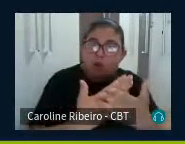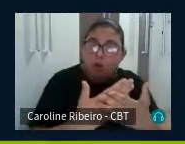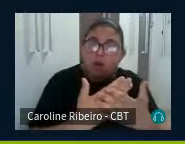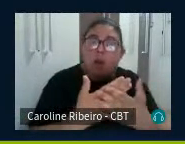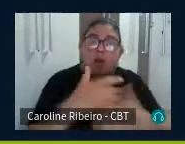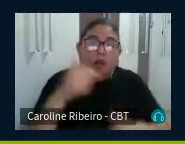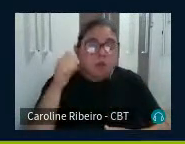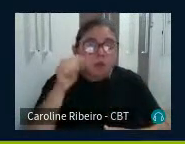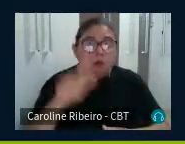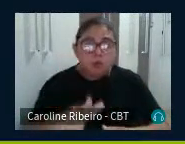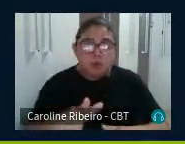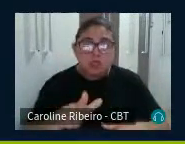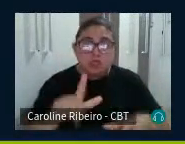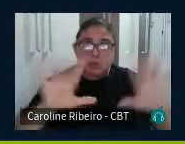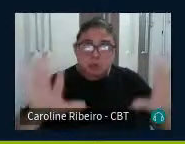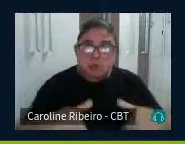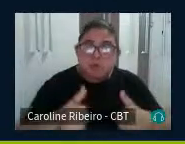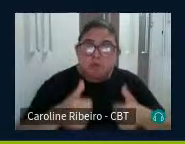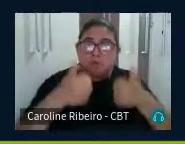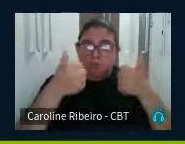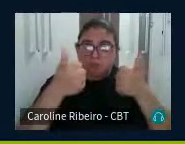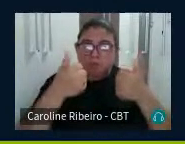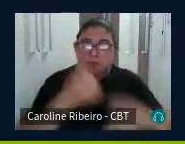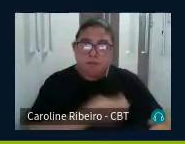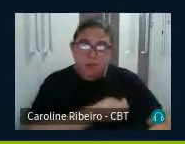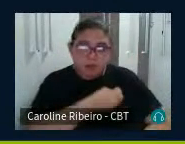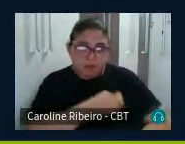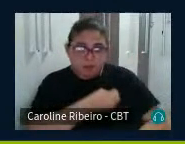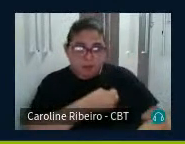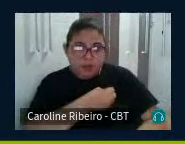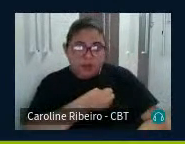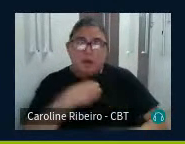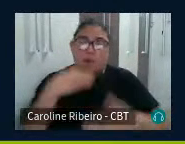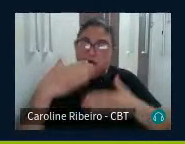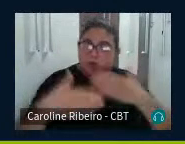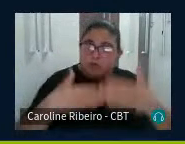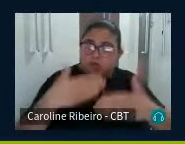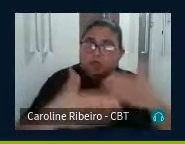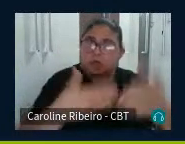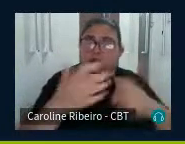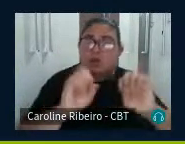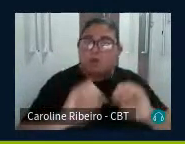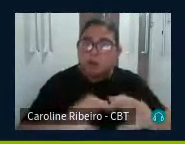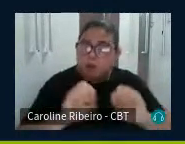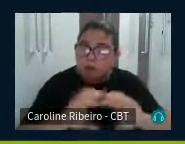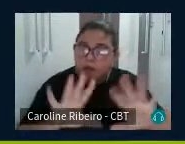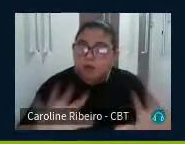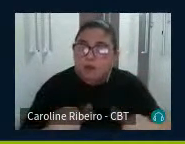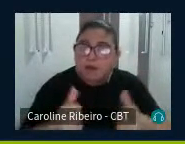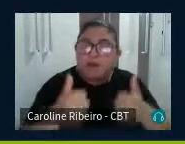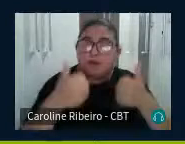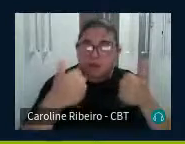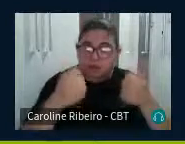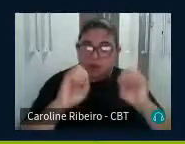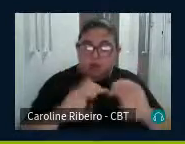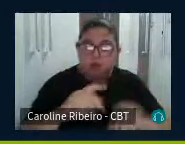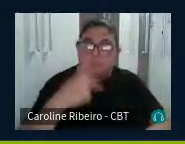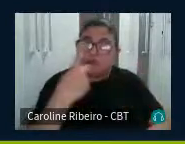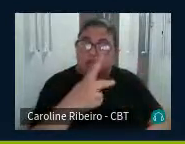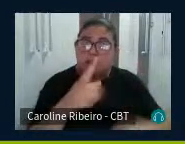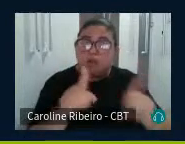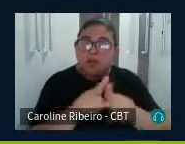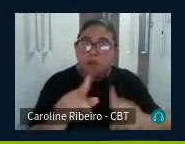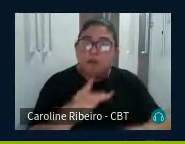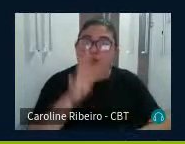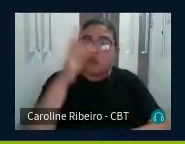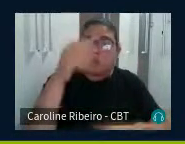sucesso na vida, porque eles vão conseguir acompanhar esse processo educacional, pegar a certificação dele, e no futuro trabalhar,